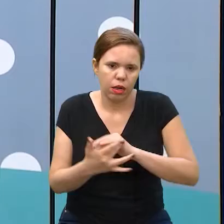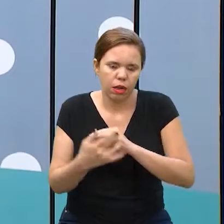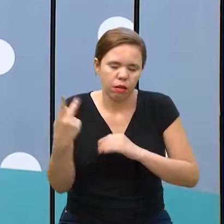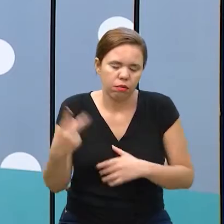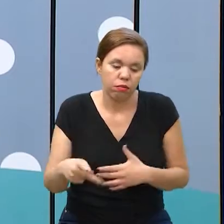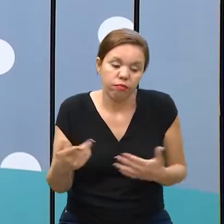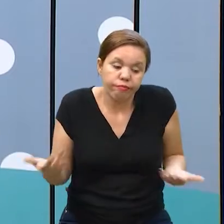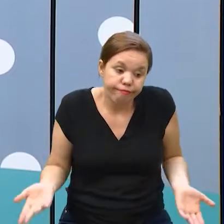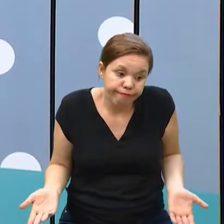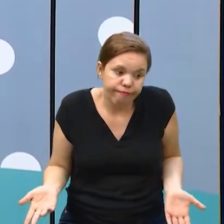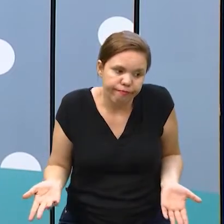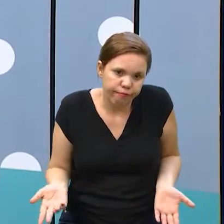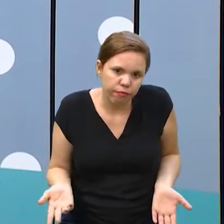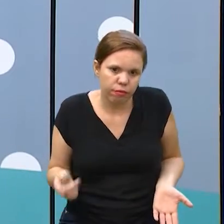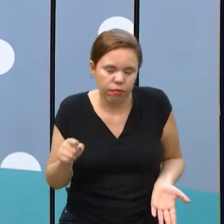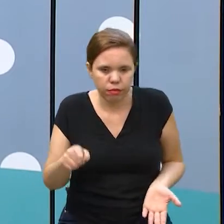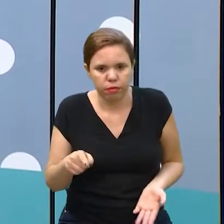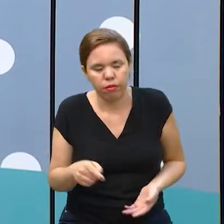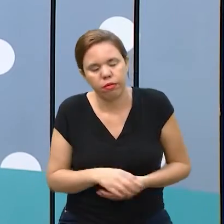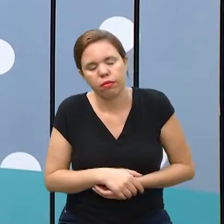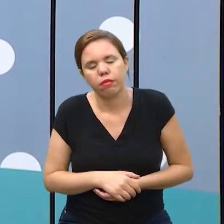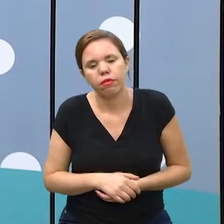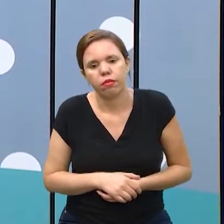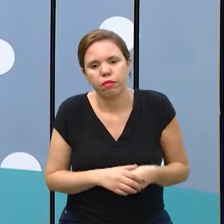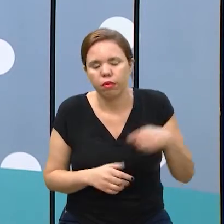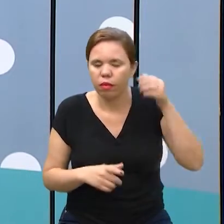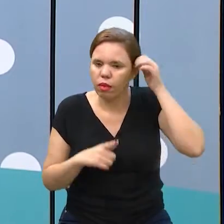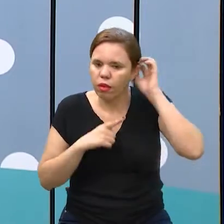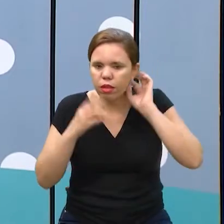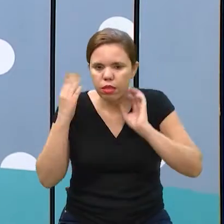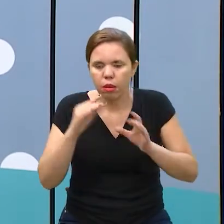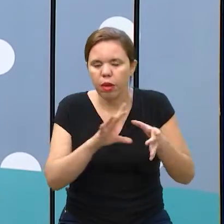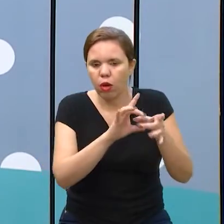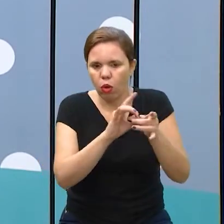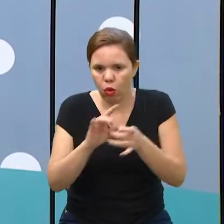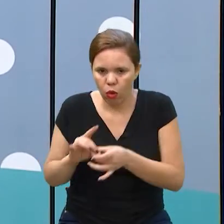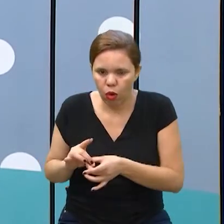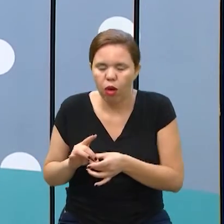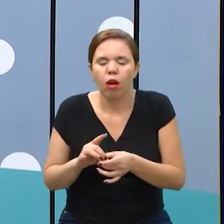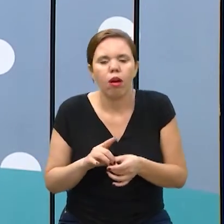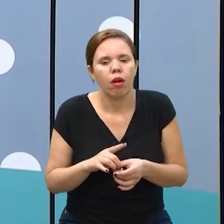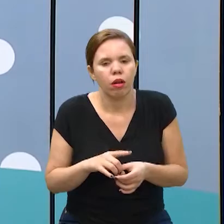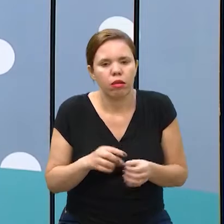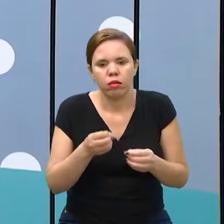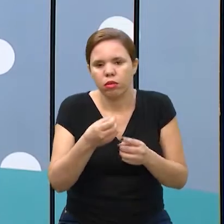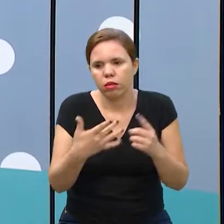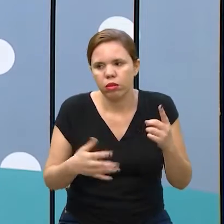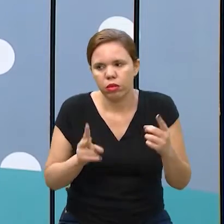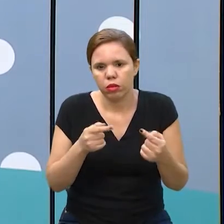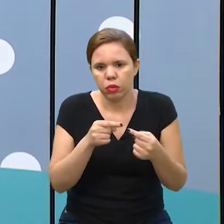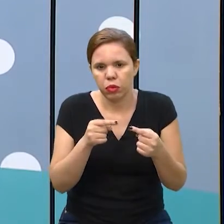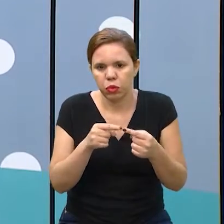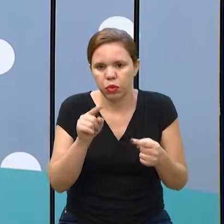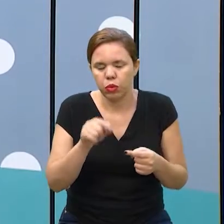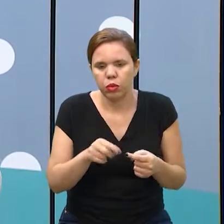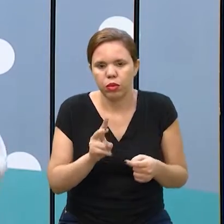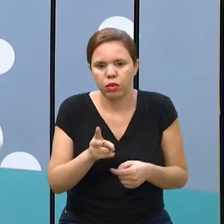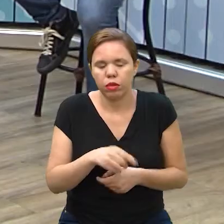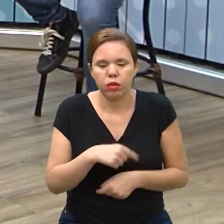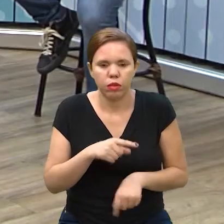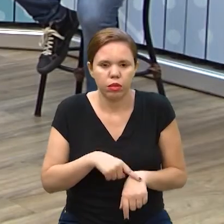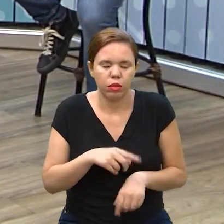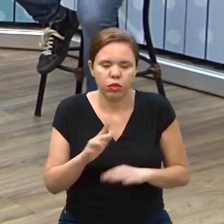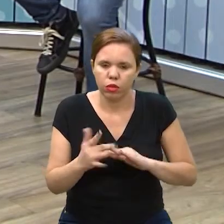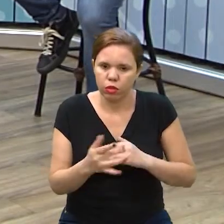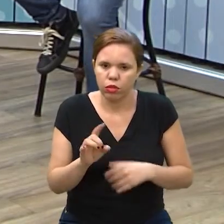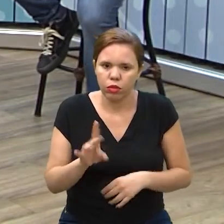as redes dela, enfim. Então, você tem que estar coerente com aquilo, com o seu discurso o tempo todo. Não